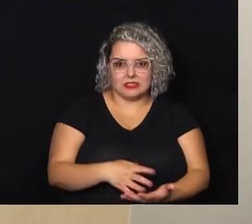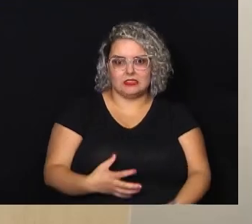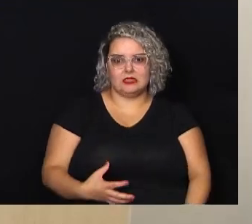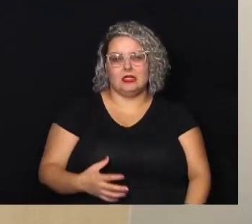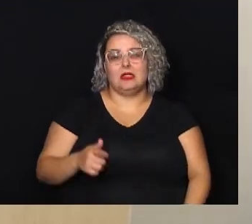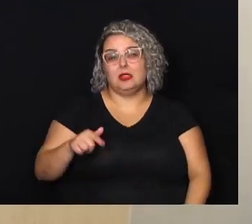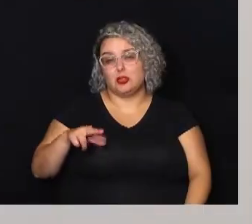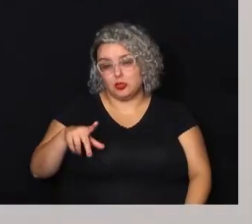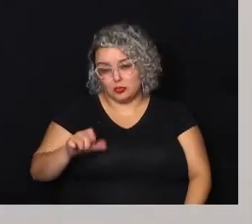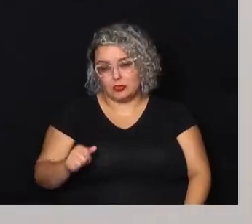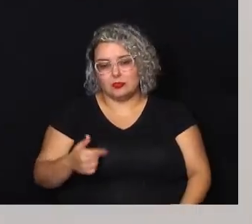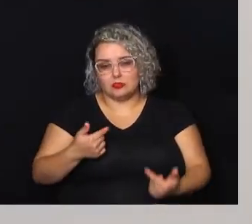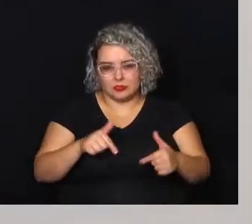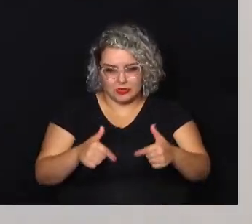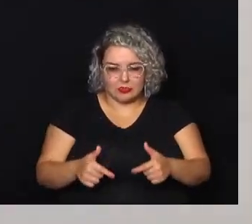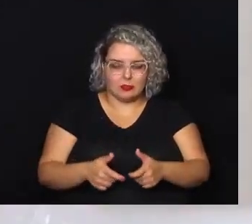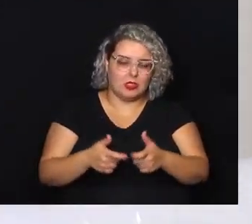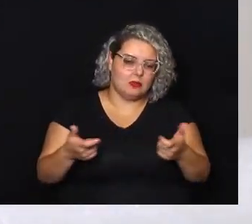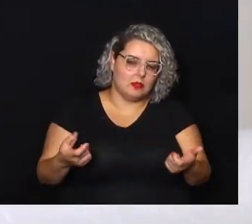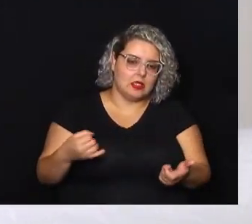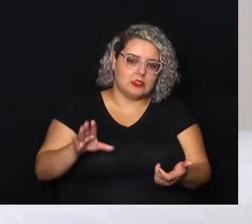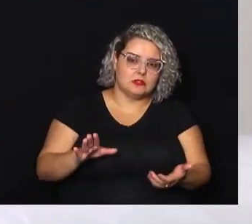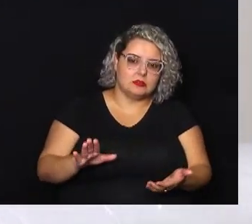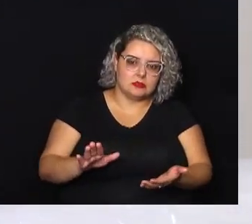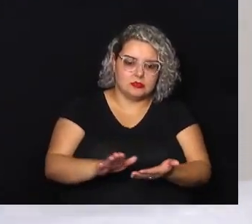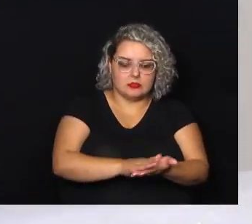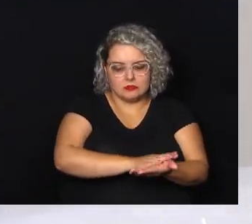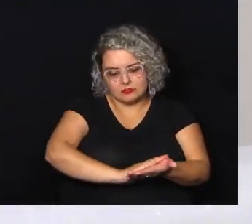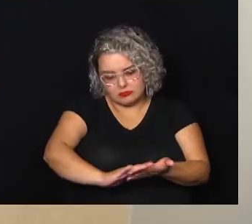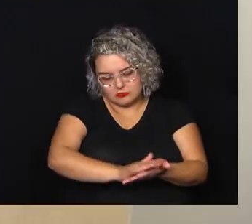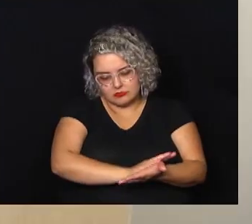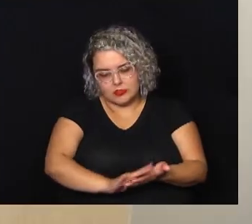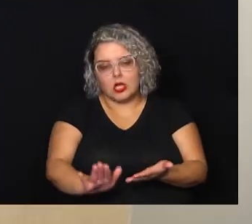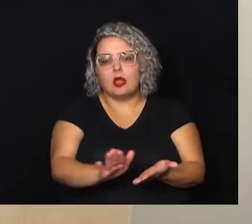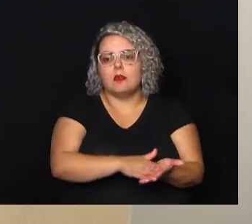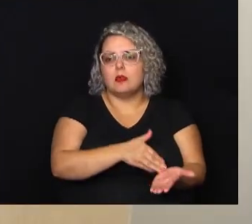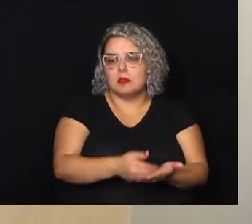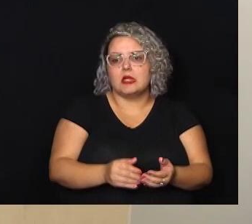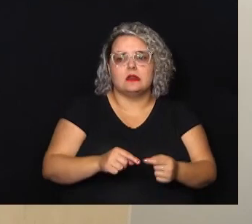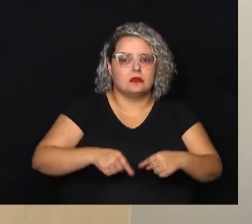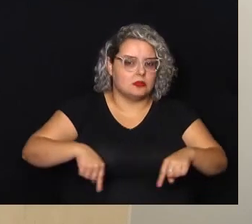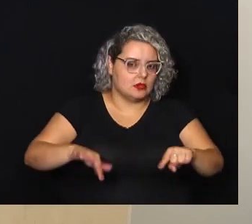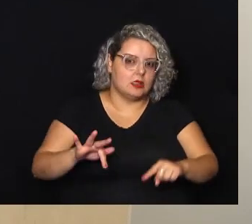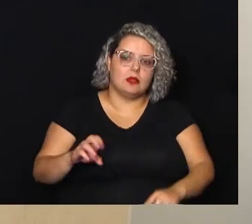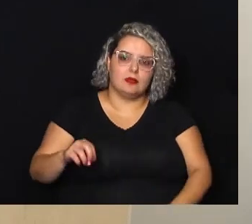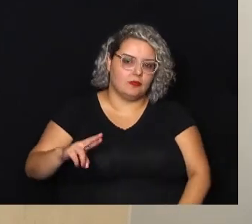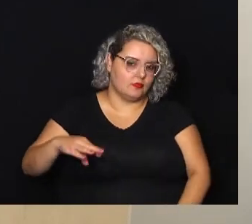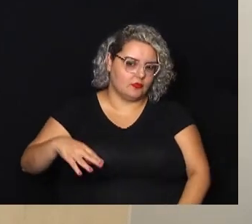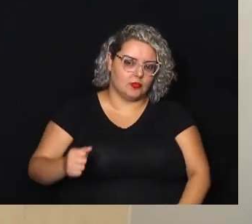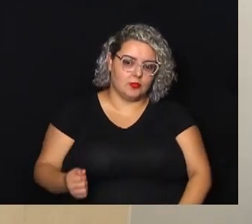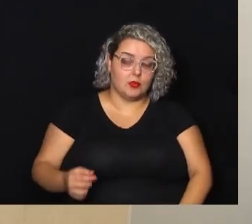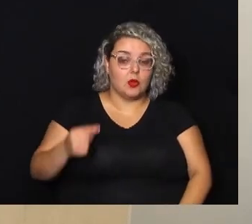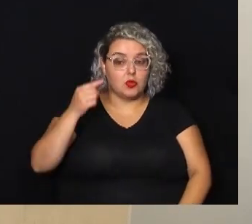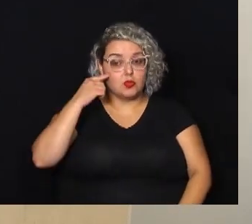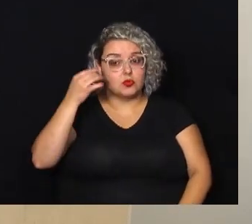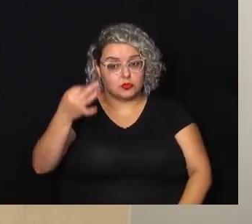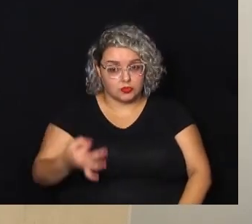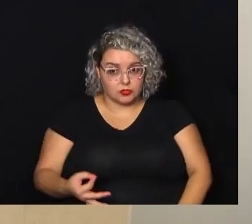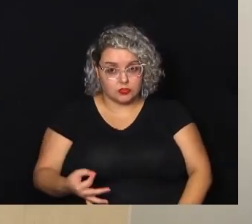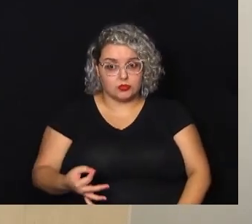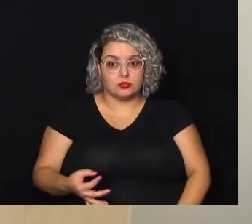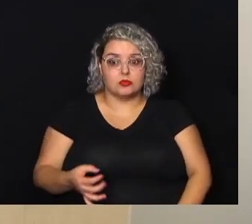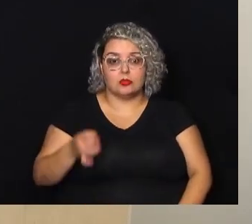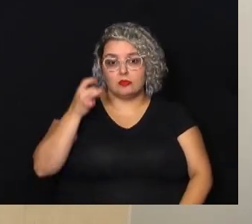gruda. Então vai dar um trabalhinho maior, mas se quiser pincelar mais uma manteiguinha na forma, o